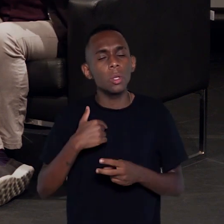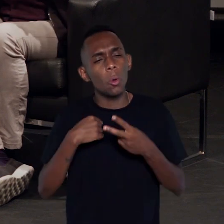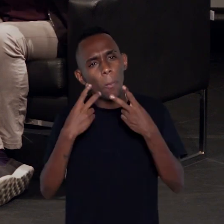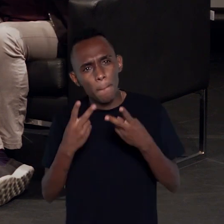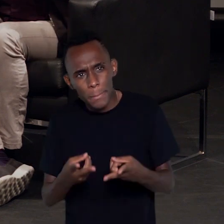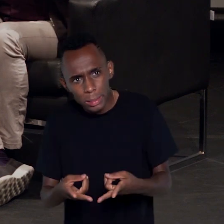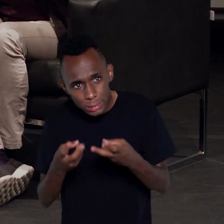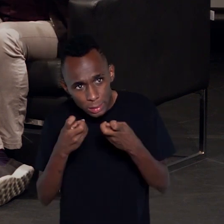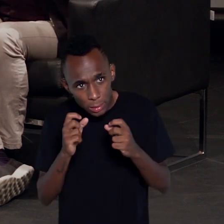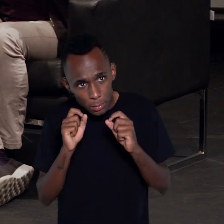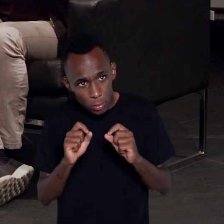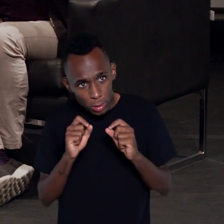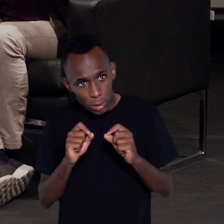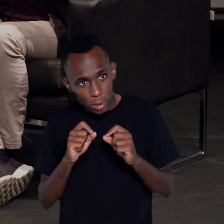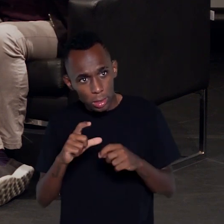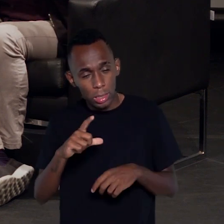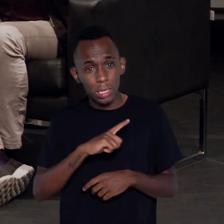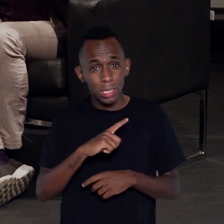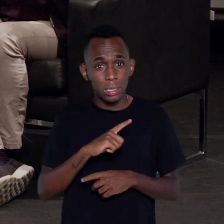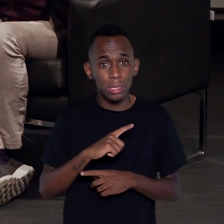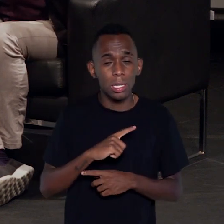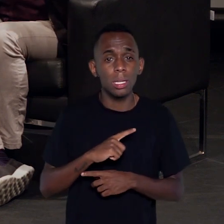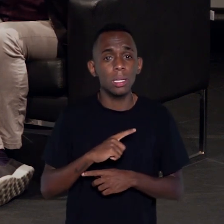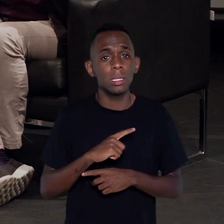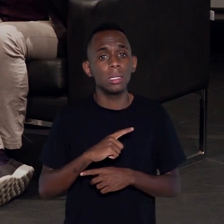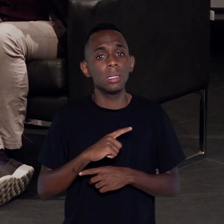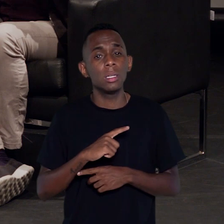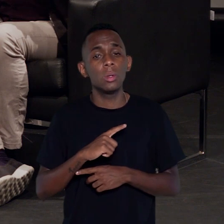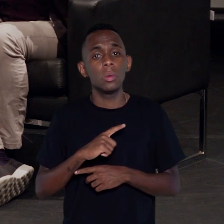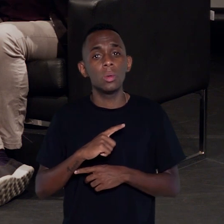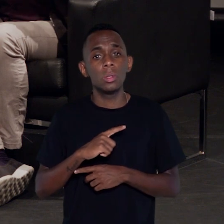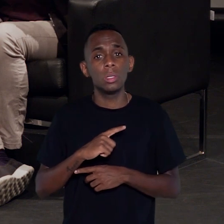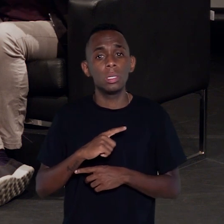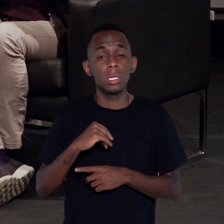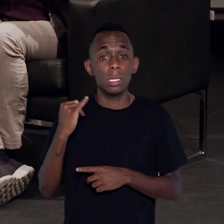vejo que há uma importante